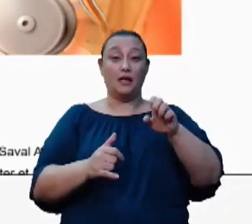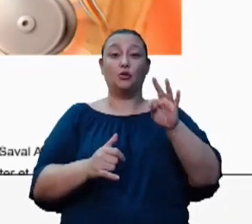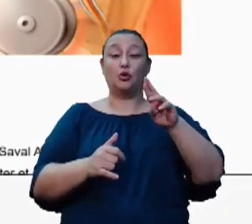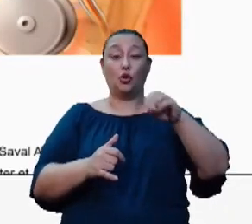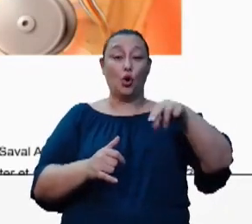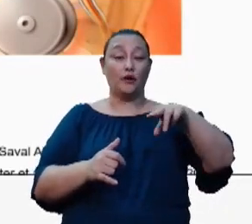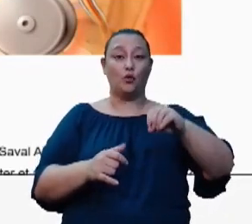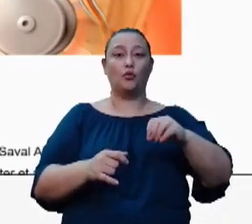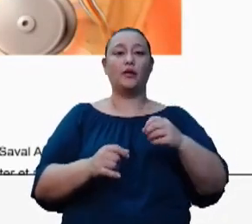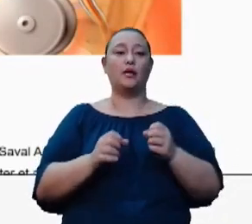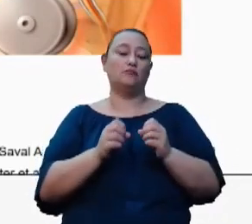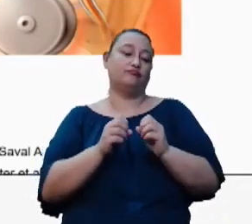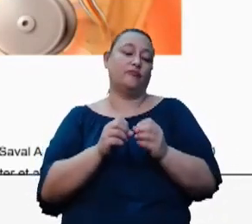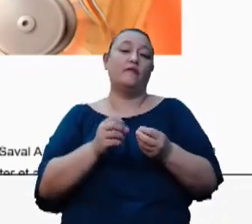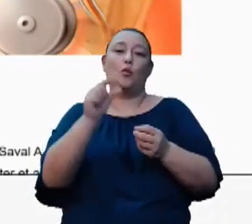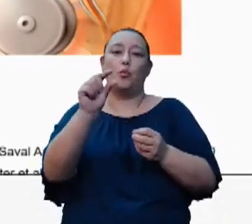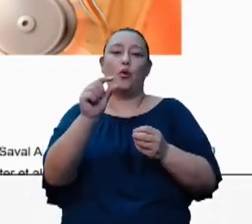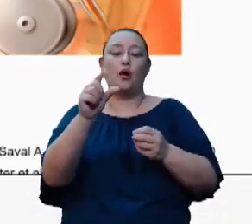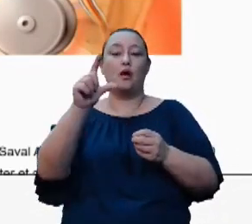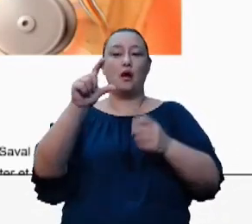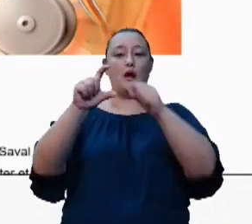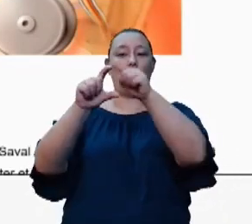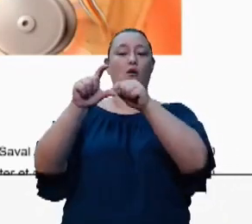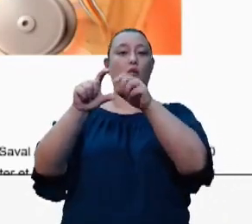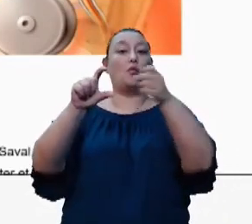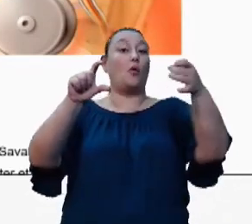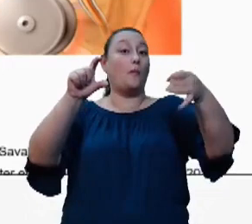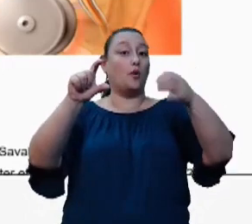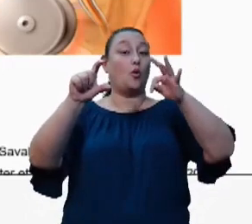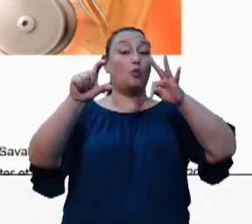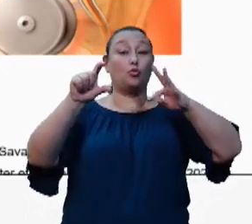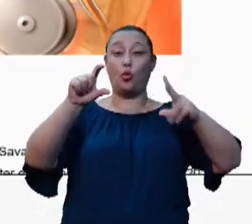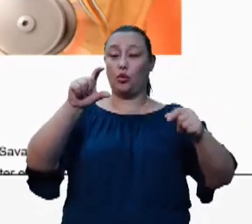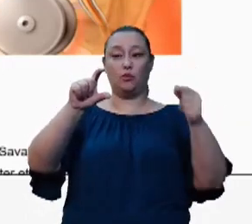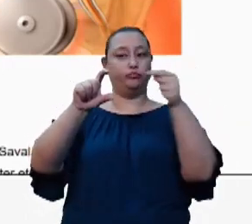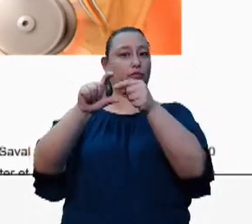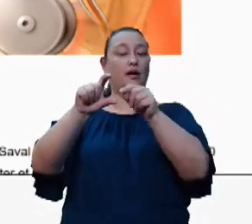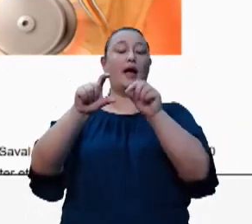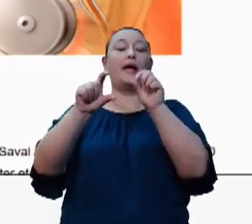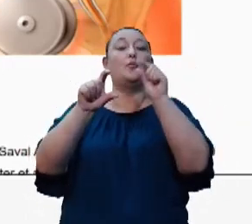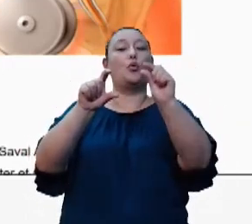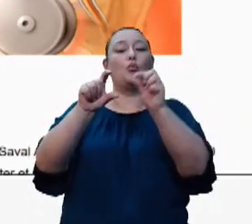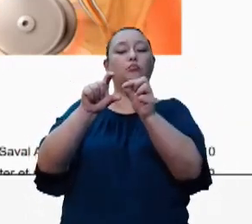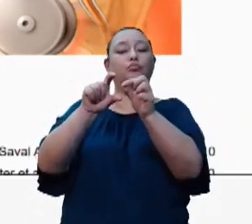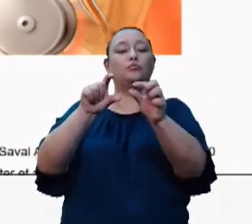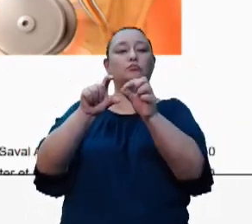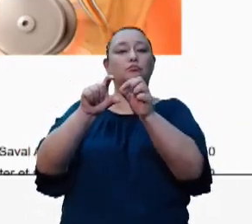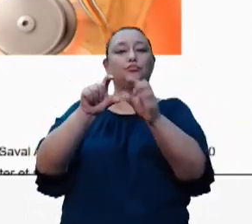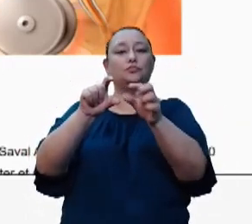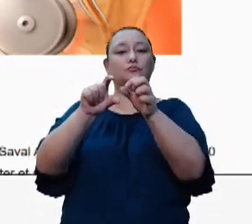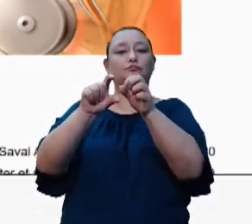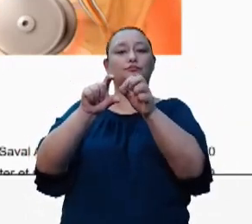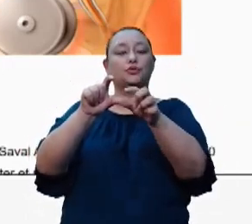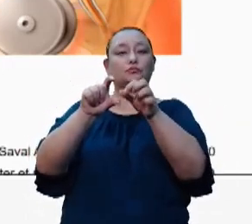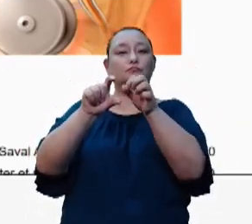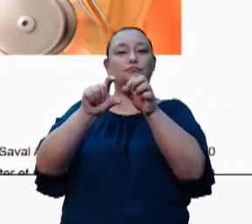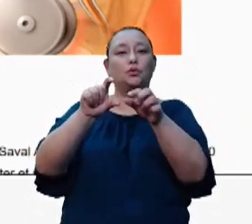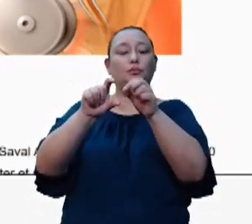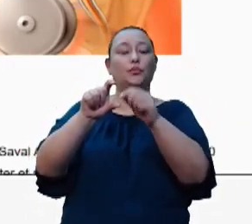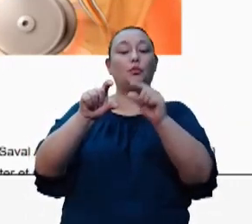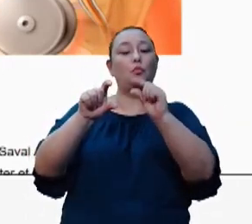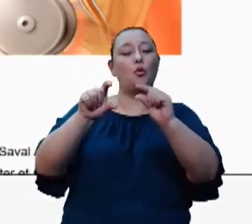liberação automática que fornece a medicação diretamente no espaço chamado subaracnoide,